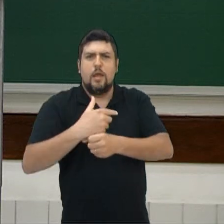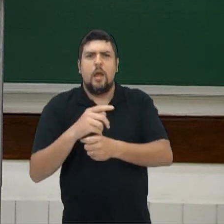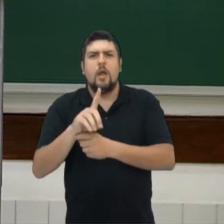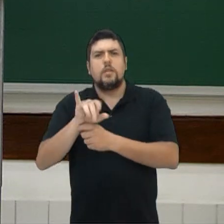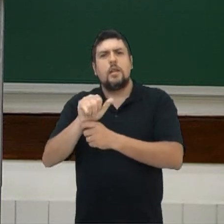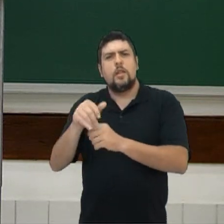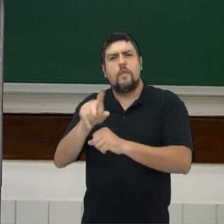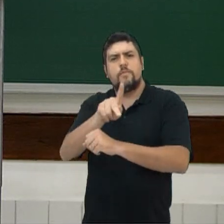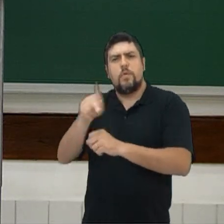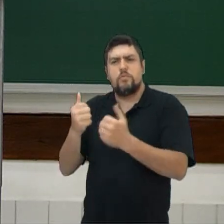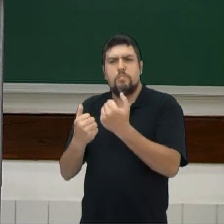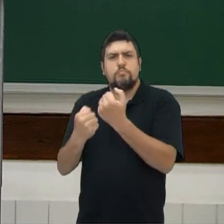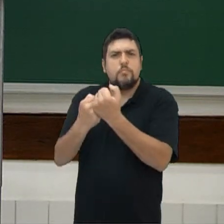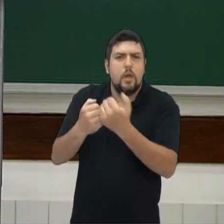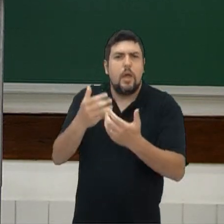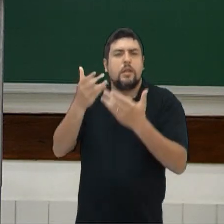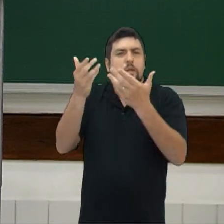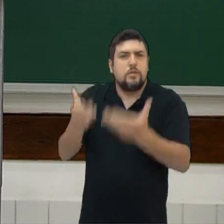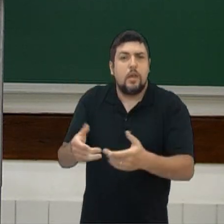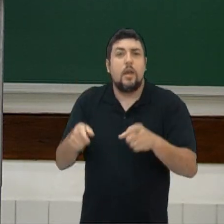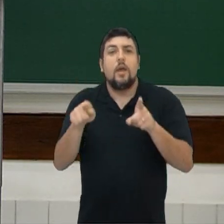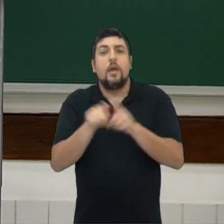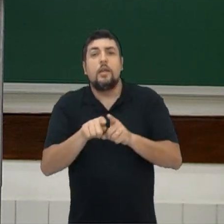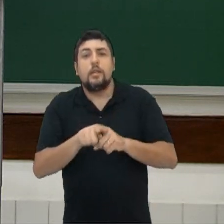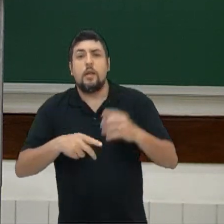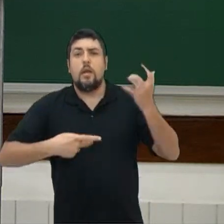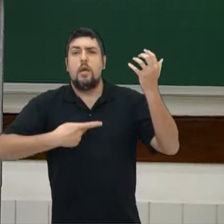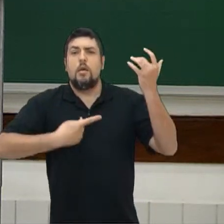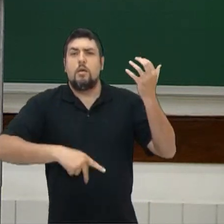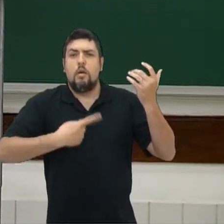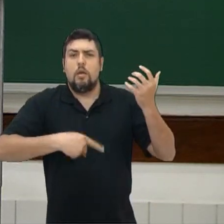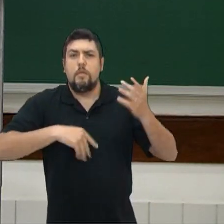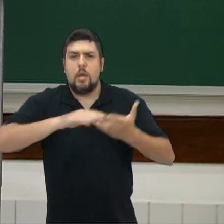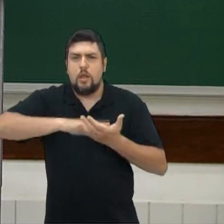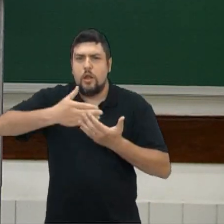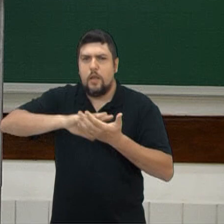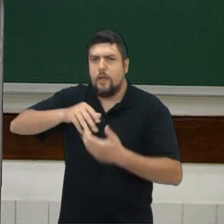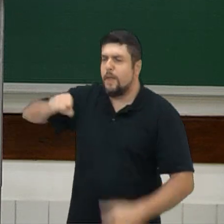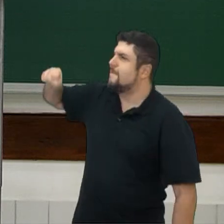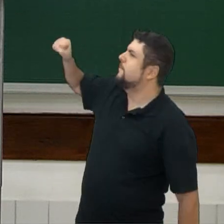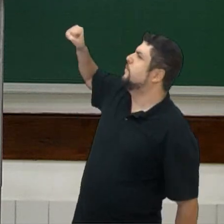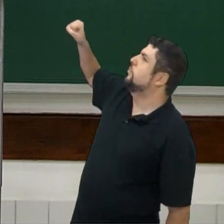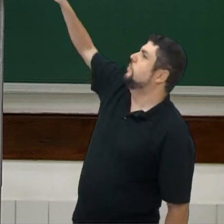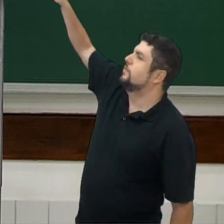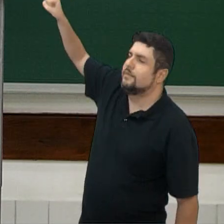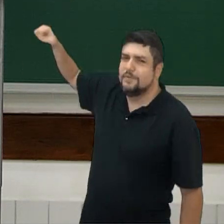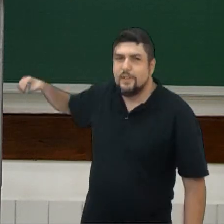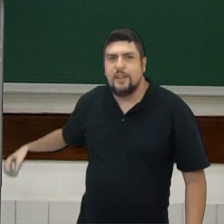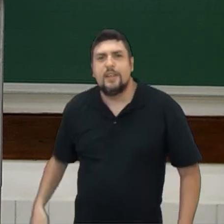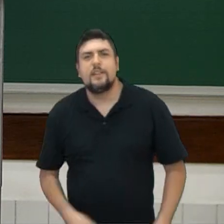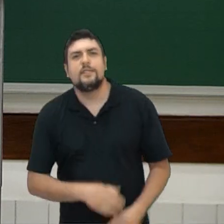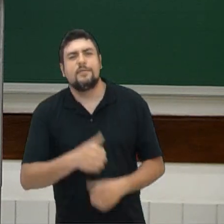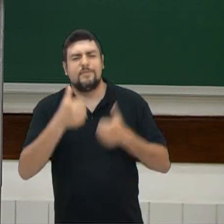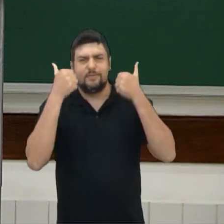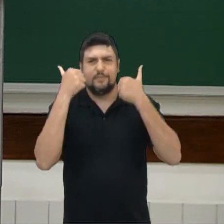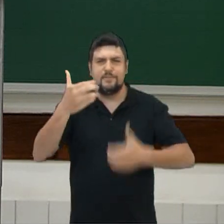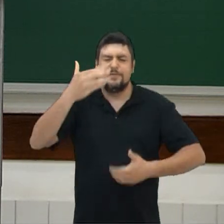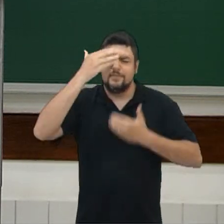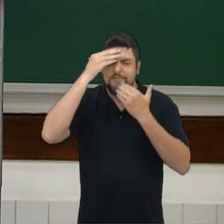Davi e a Beth, o Davi está aqui hoje, e também ao Paulo, o intérprete de Libras. Toca aqui, Paulo!